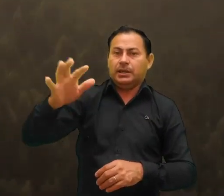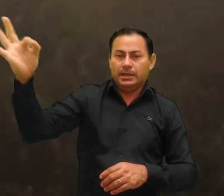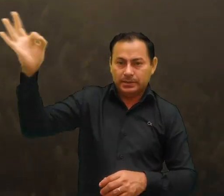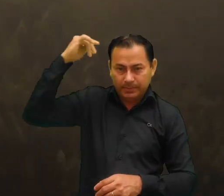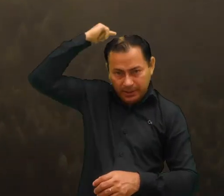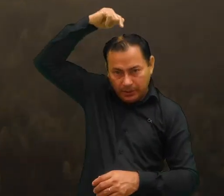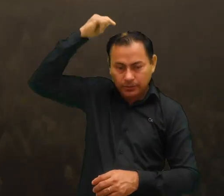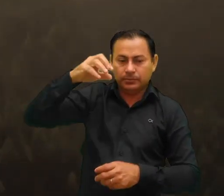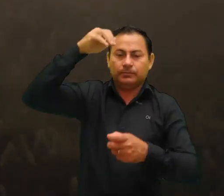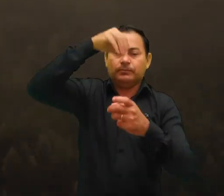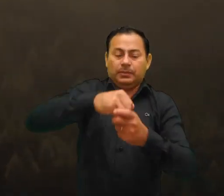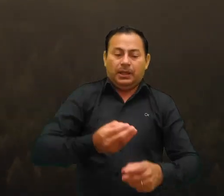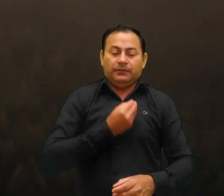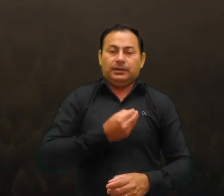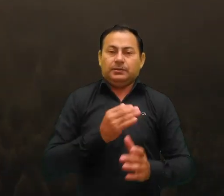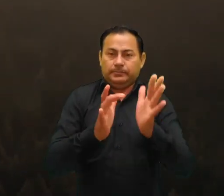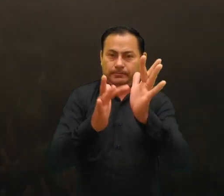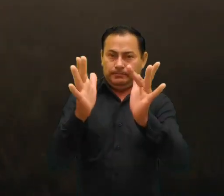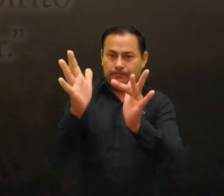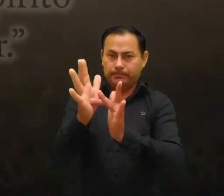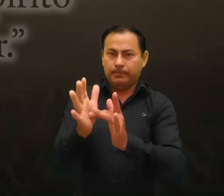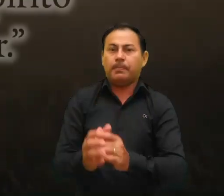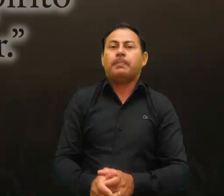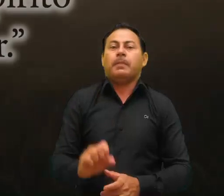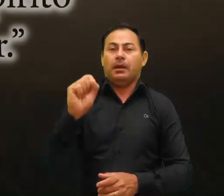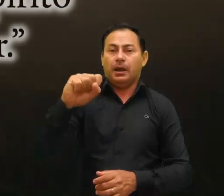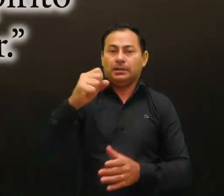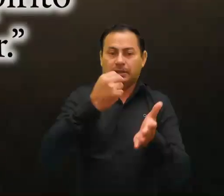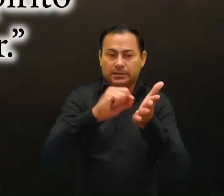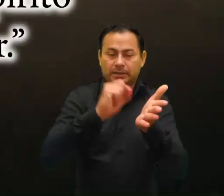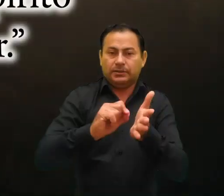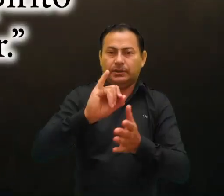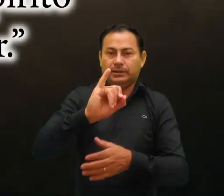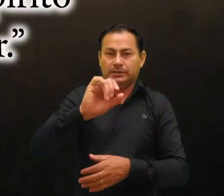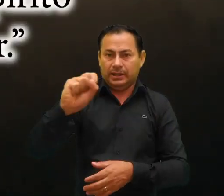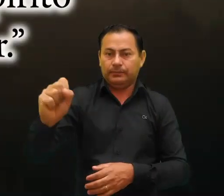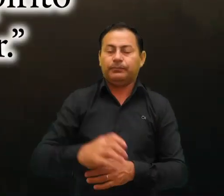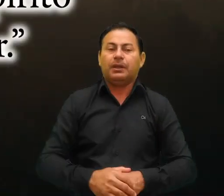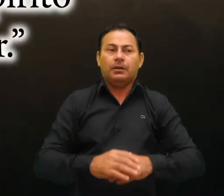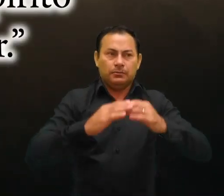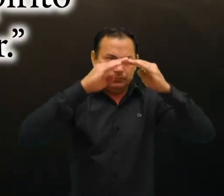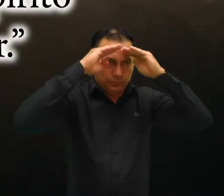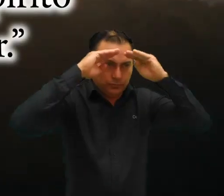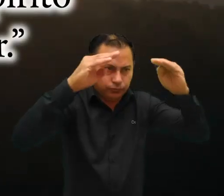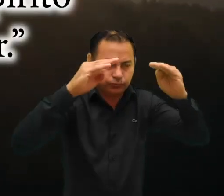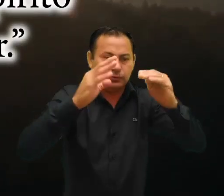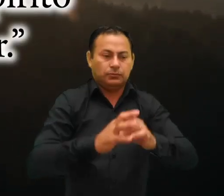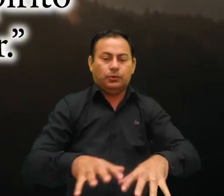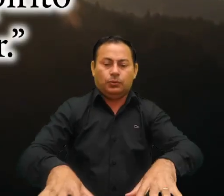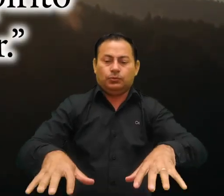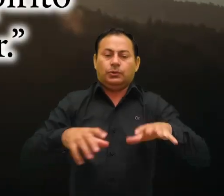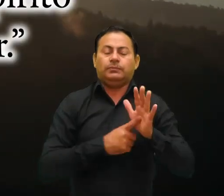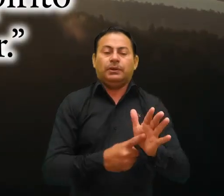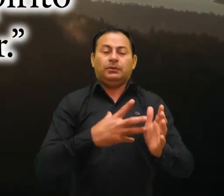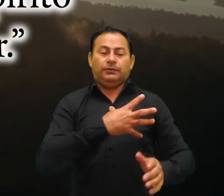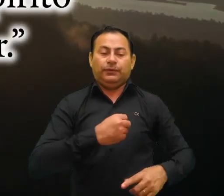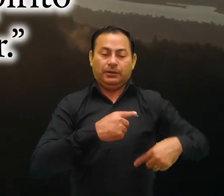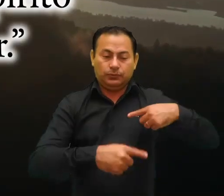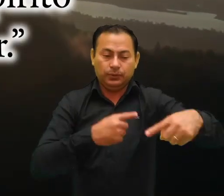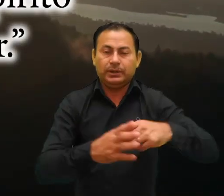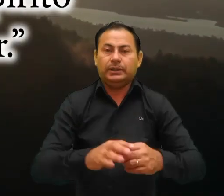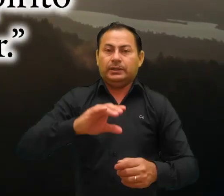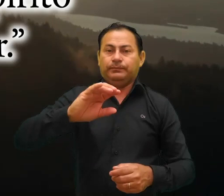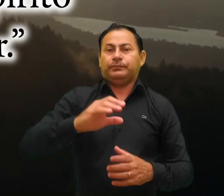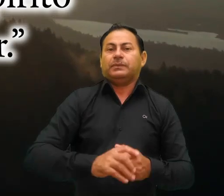de Deus, cumprida na vida de Jesus Cristo. Assim escreveu Isaías: Um ramo surgirá do tronco de